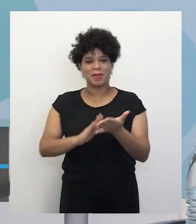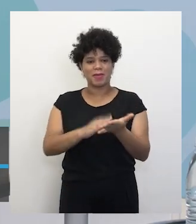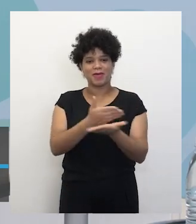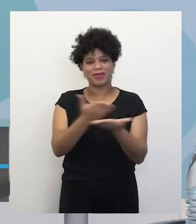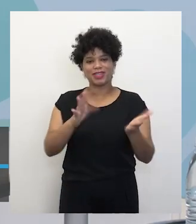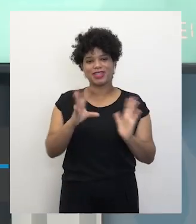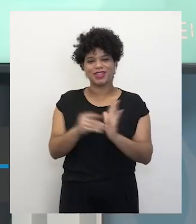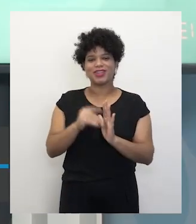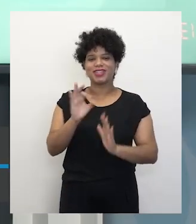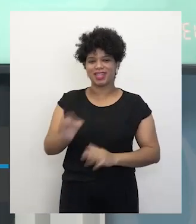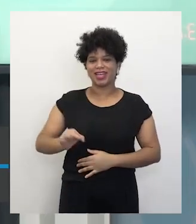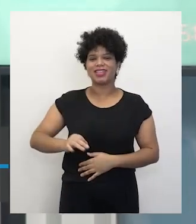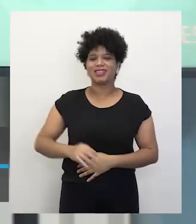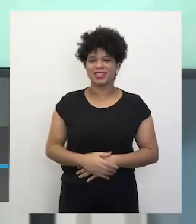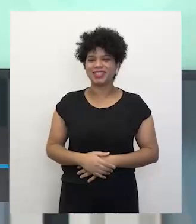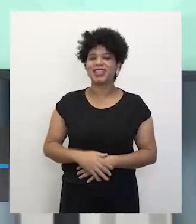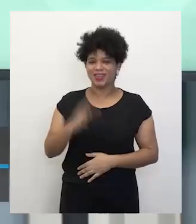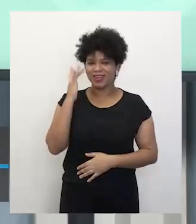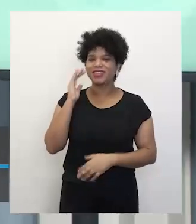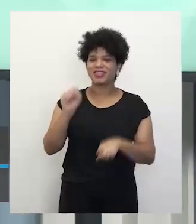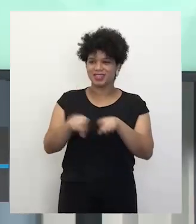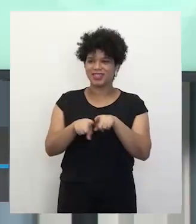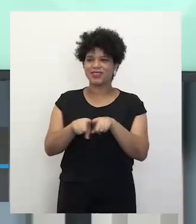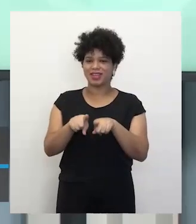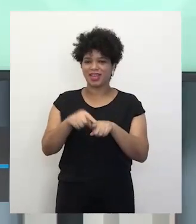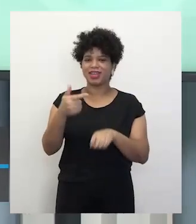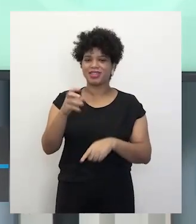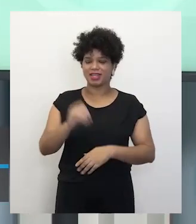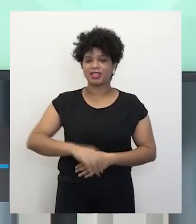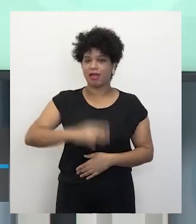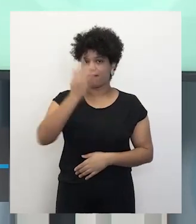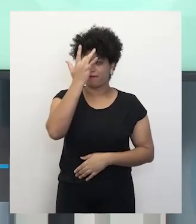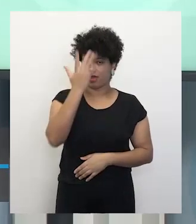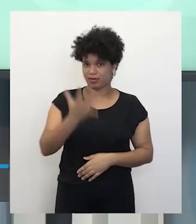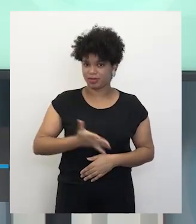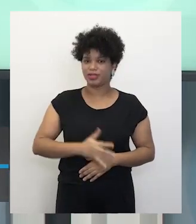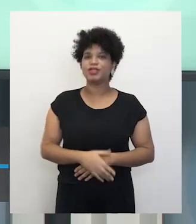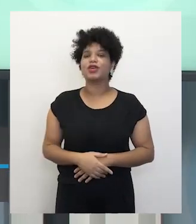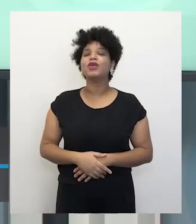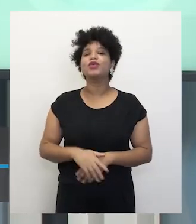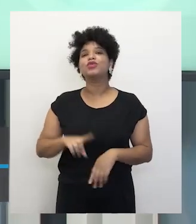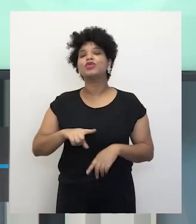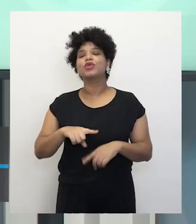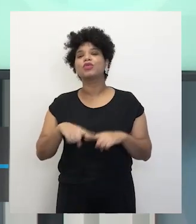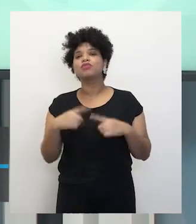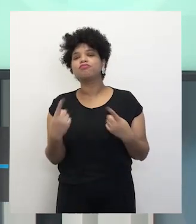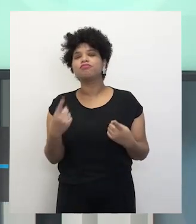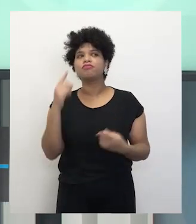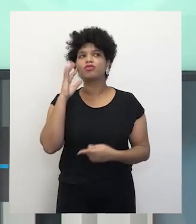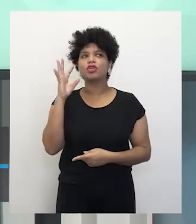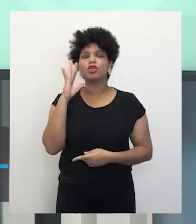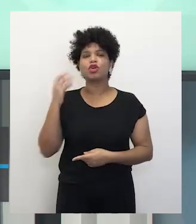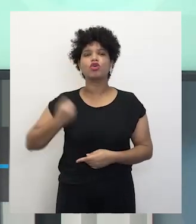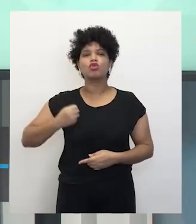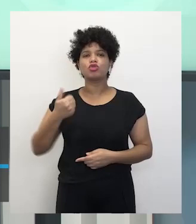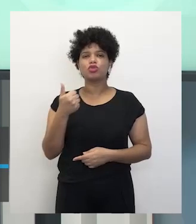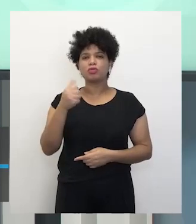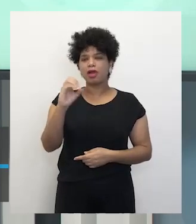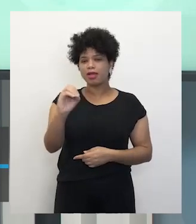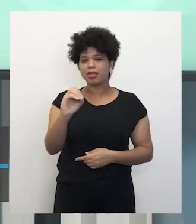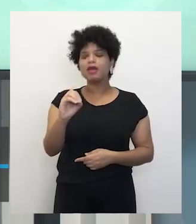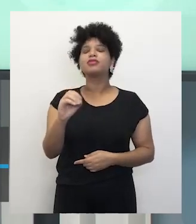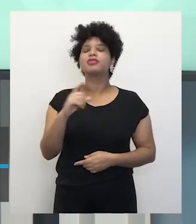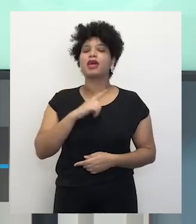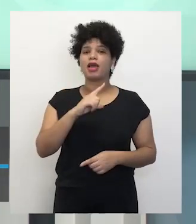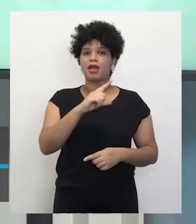acertaram. Eu acho que tá certo, né? Bom, essa tá facinho, é só a gente pensar qual é o número que é elevado ao quadrado da 100. Então, é o 10